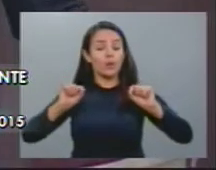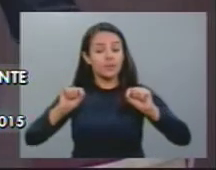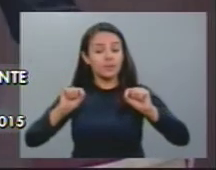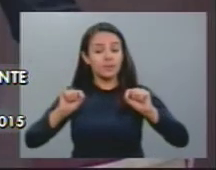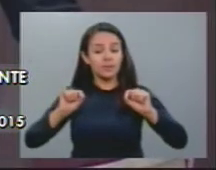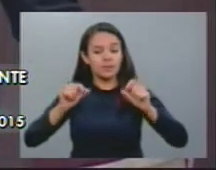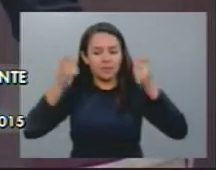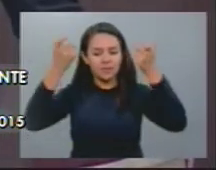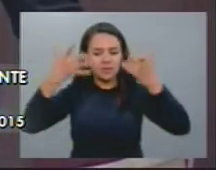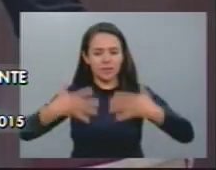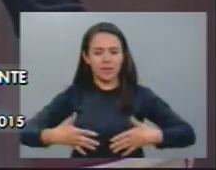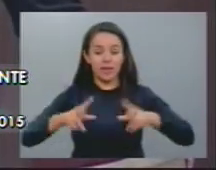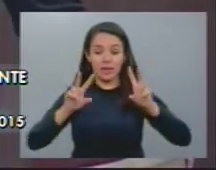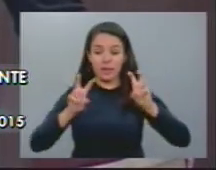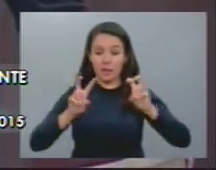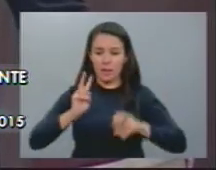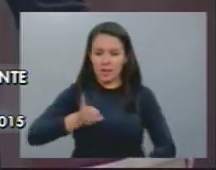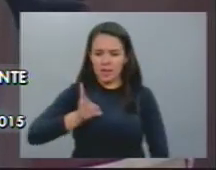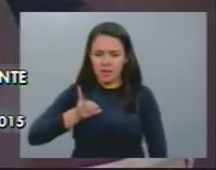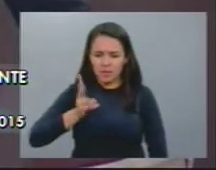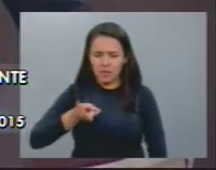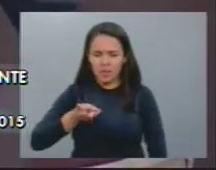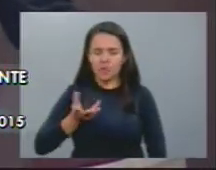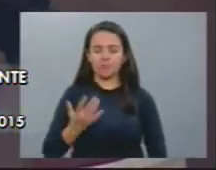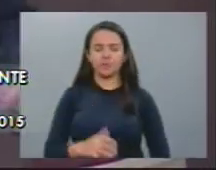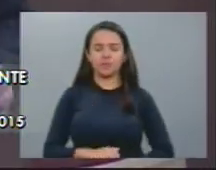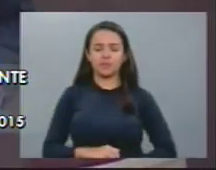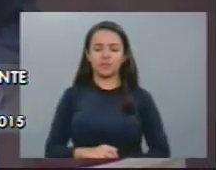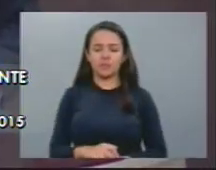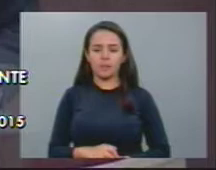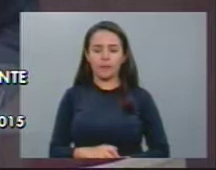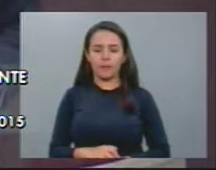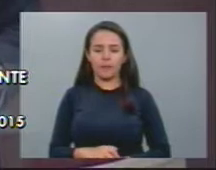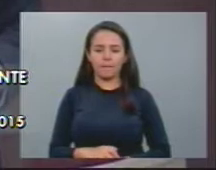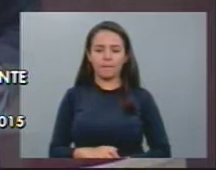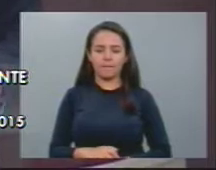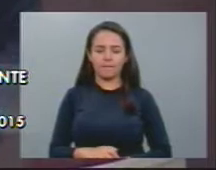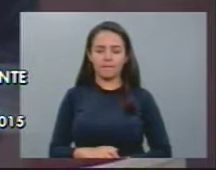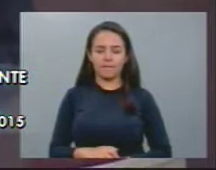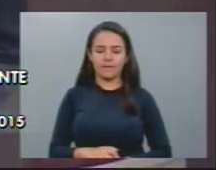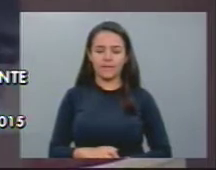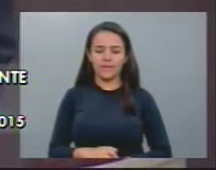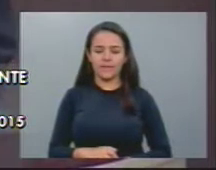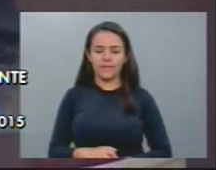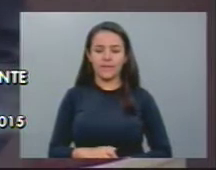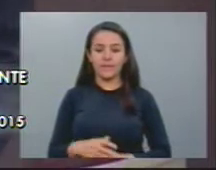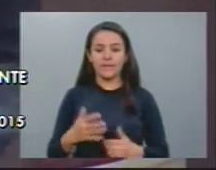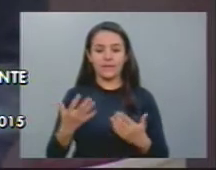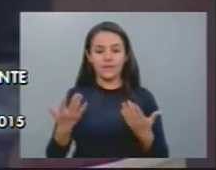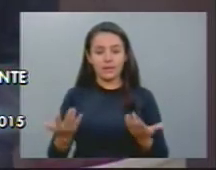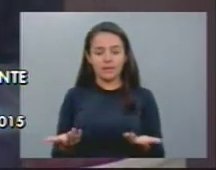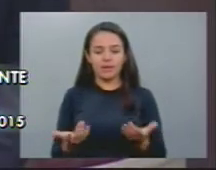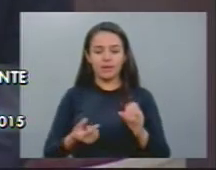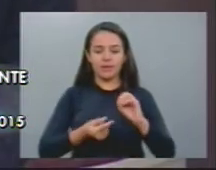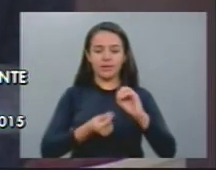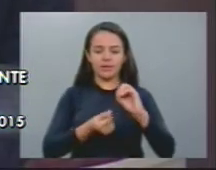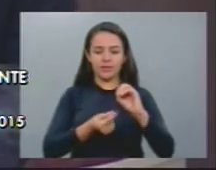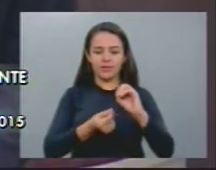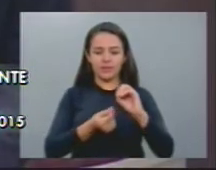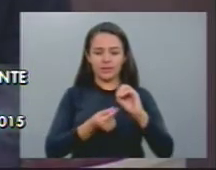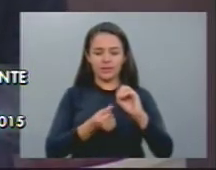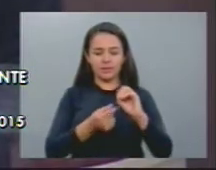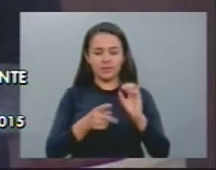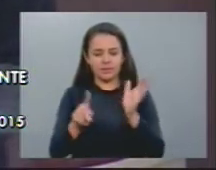já tem sido debatido por diferentes oradores, com relação à situação fiscal e orçamentária do Estado.